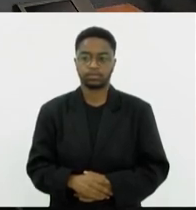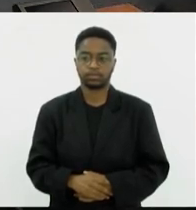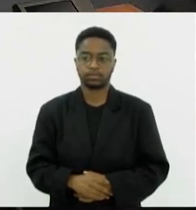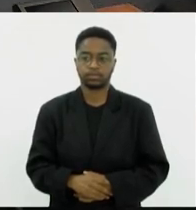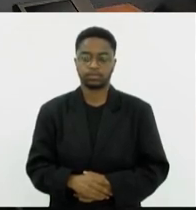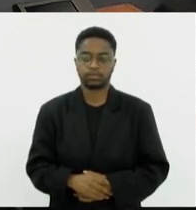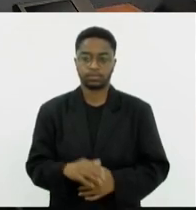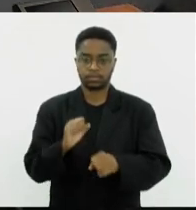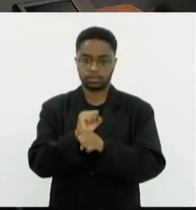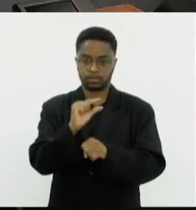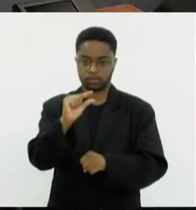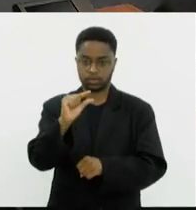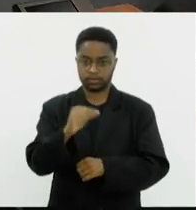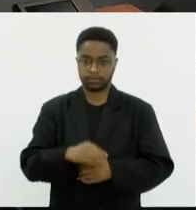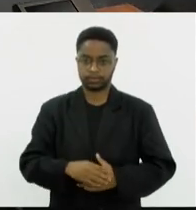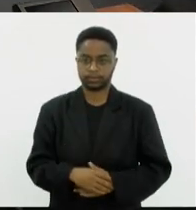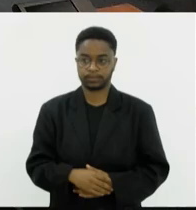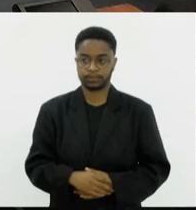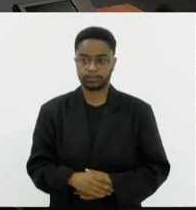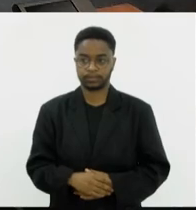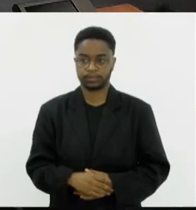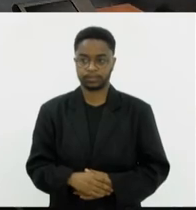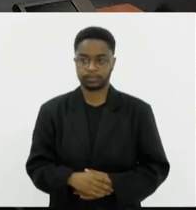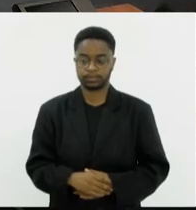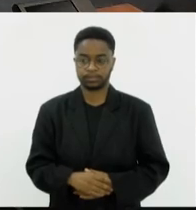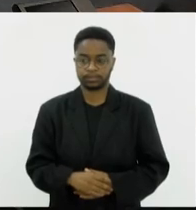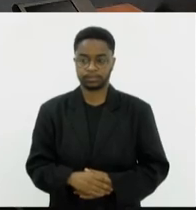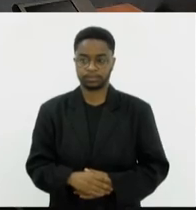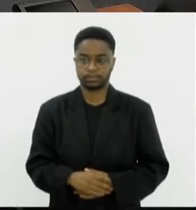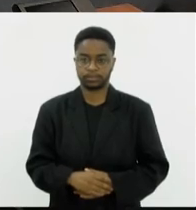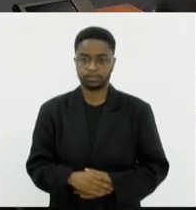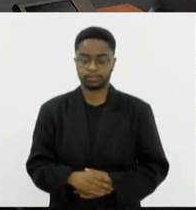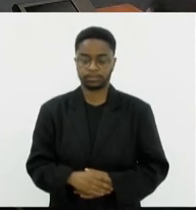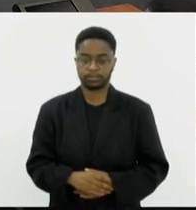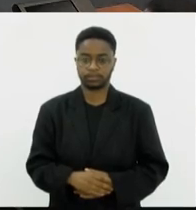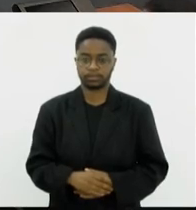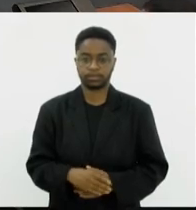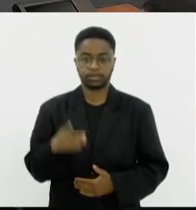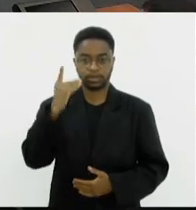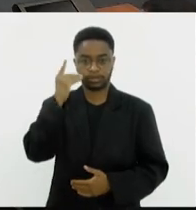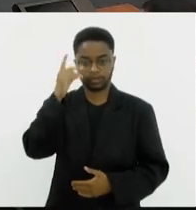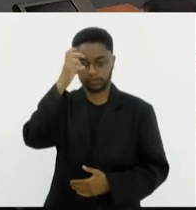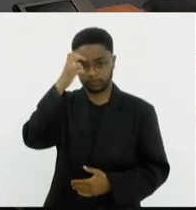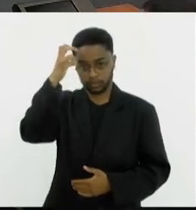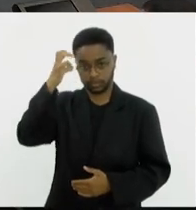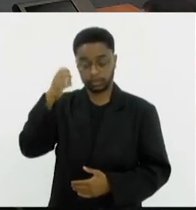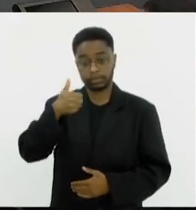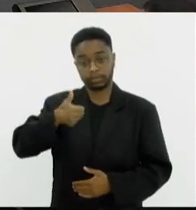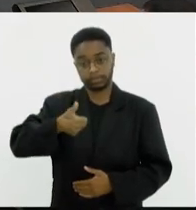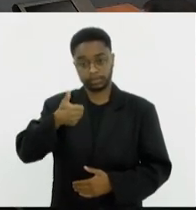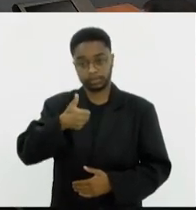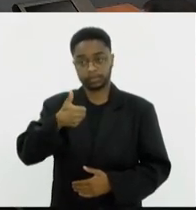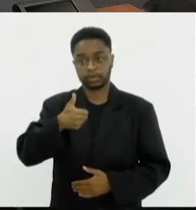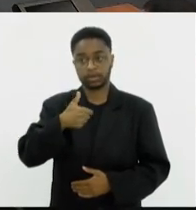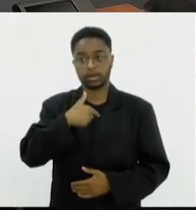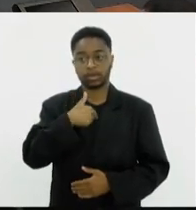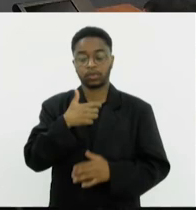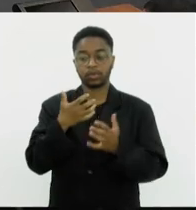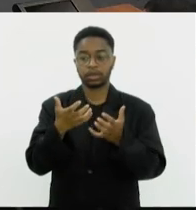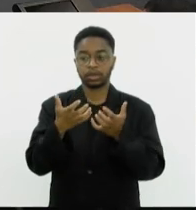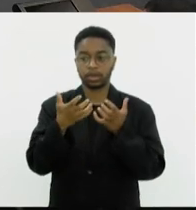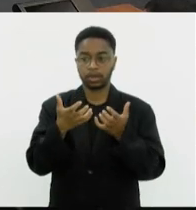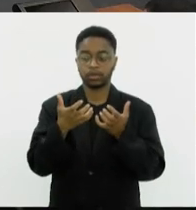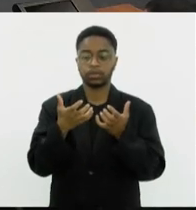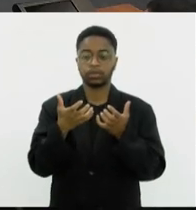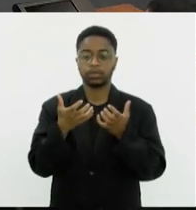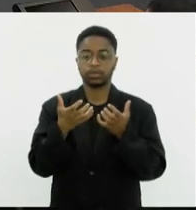Só um minutinho, por favor. Obrigado, deputada presidenta. Verônica Lima, por favor. Bom, em primeiro lugar, eu quero